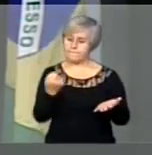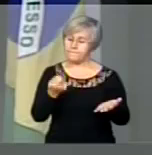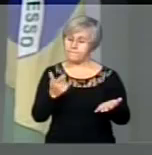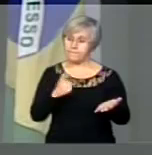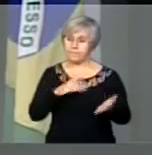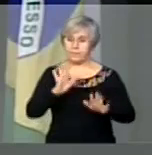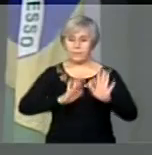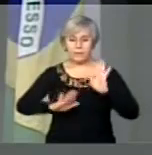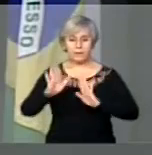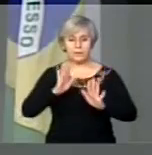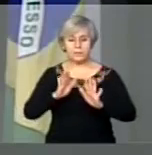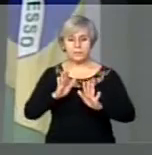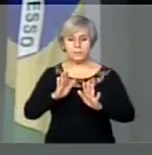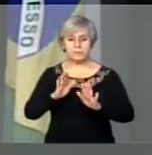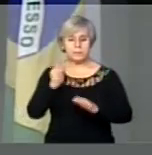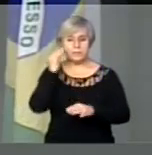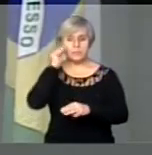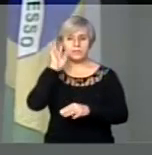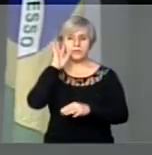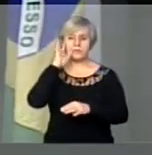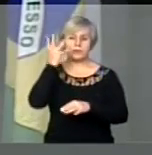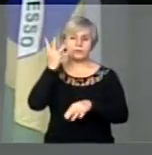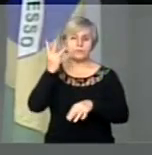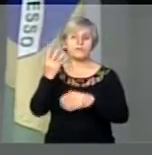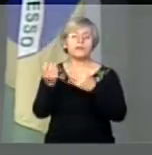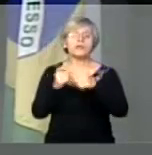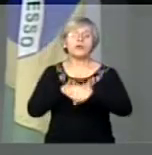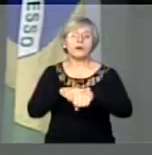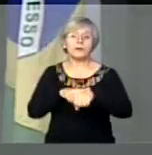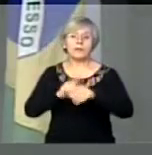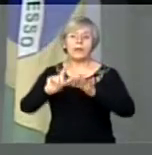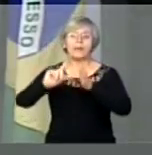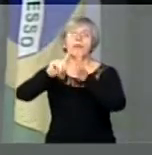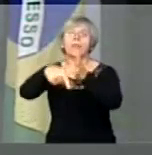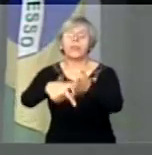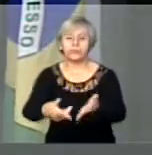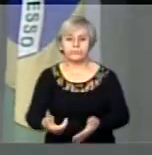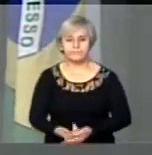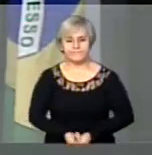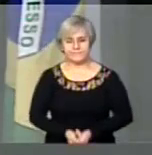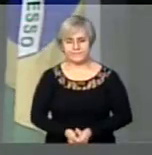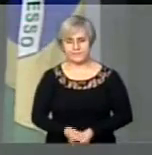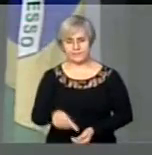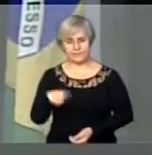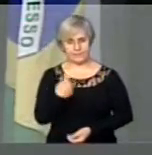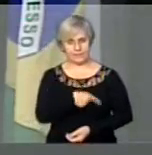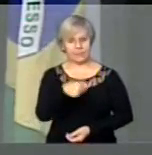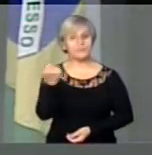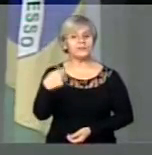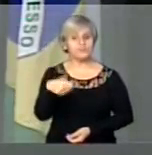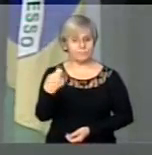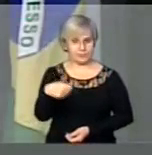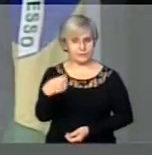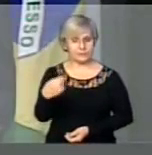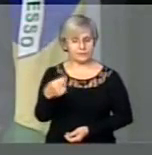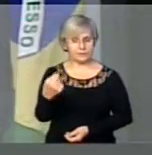sempre após o fato ocorrido. Nós precisamos